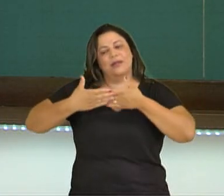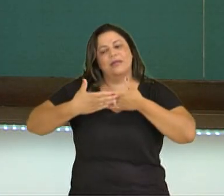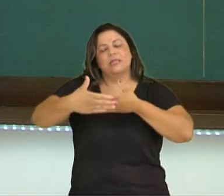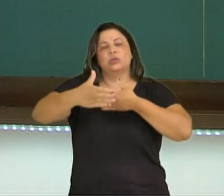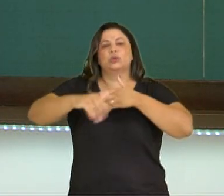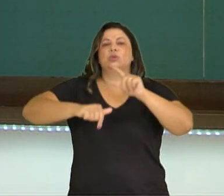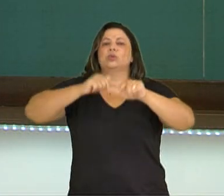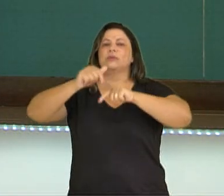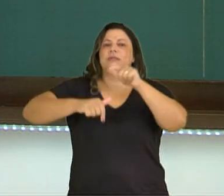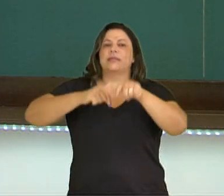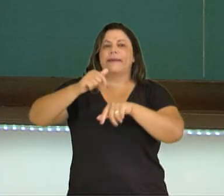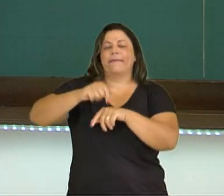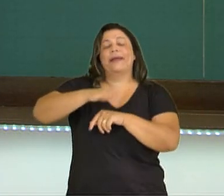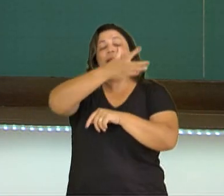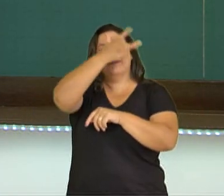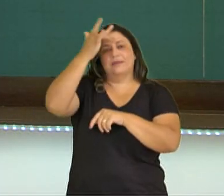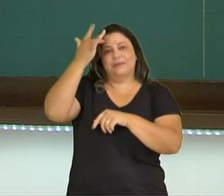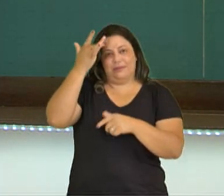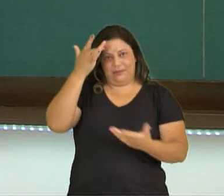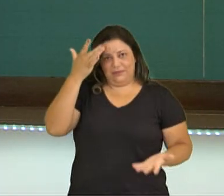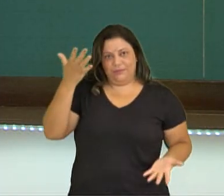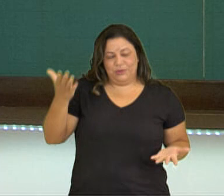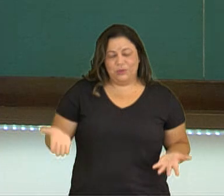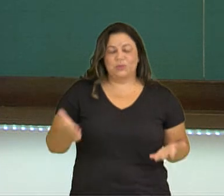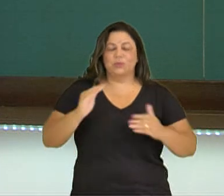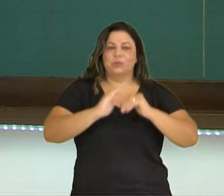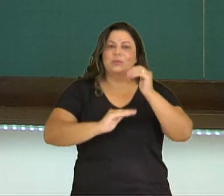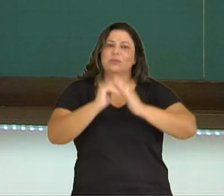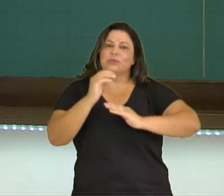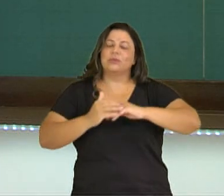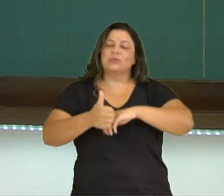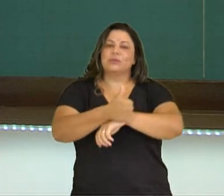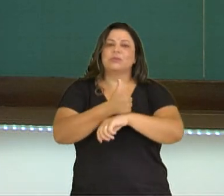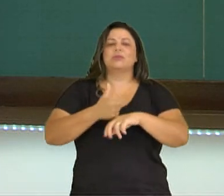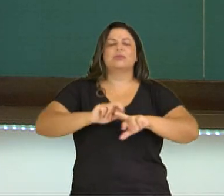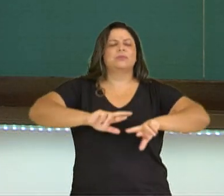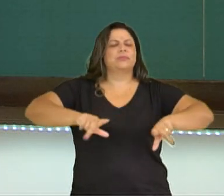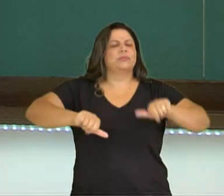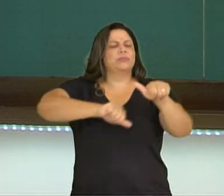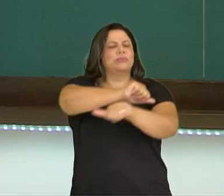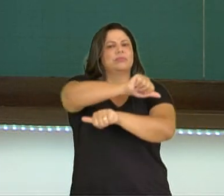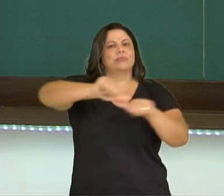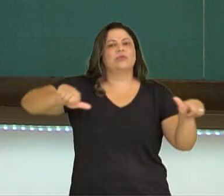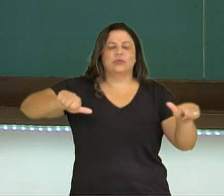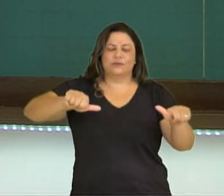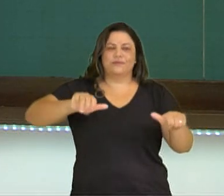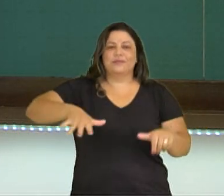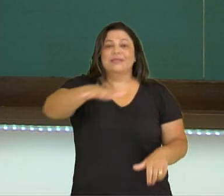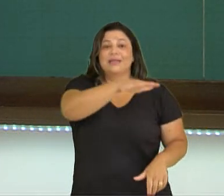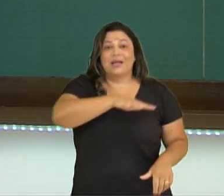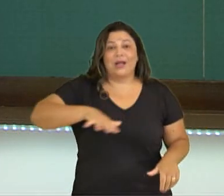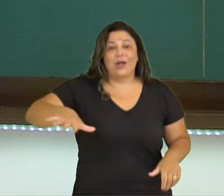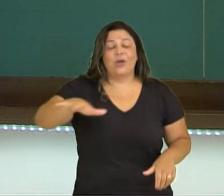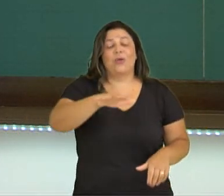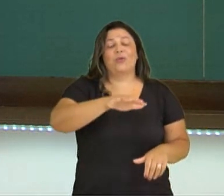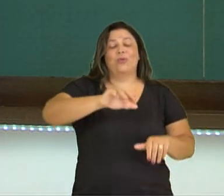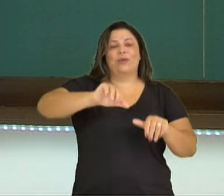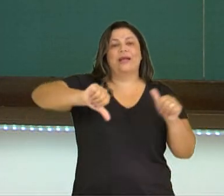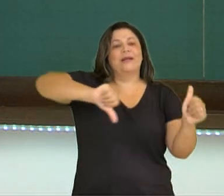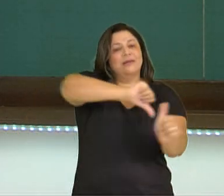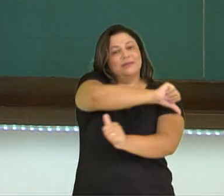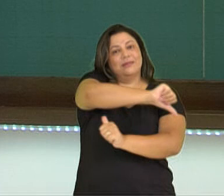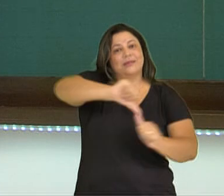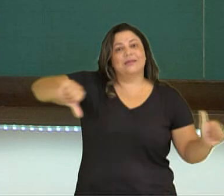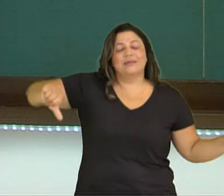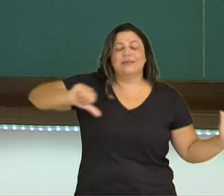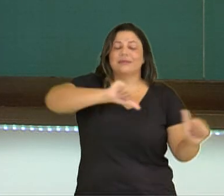essas atividades, essas profissões modificam o espaço geográfico, transformam